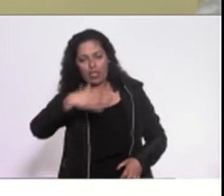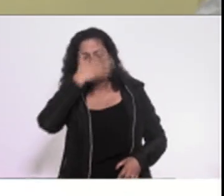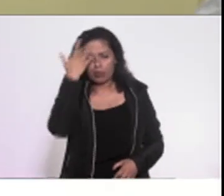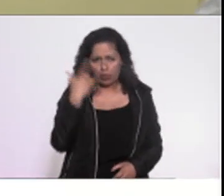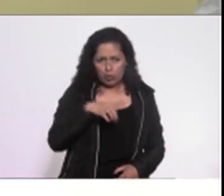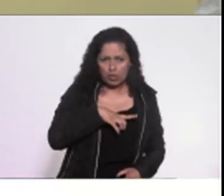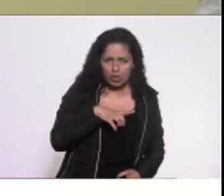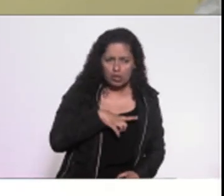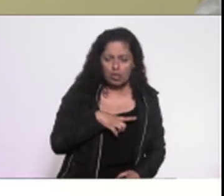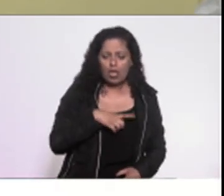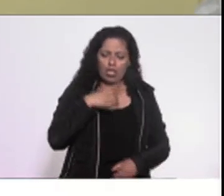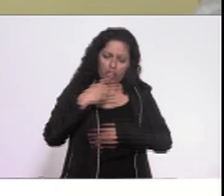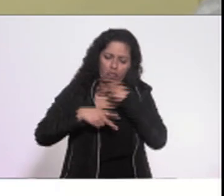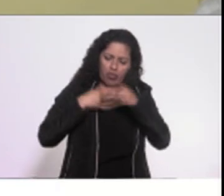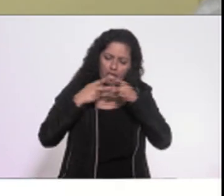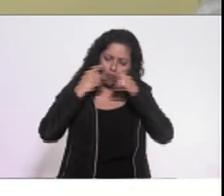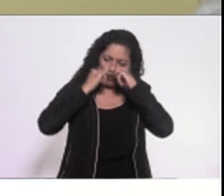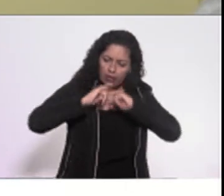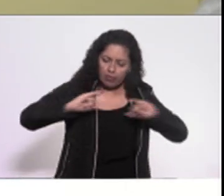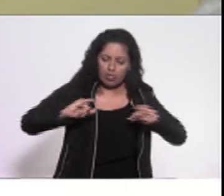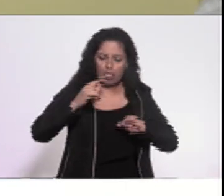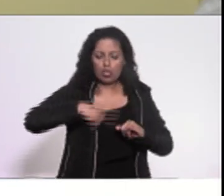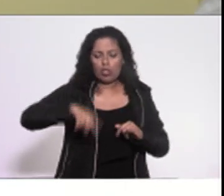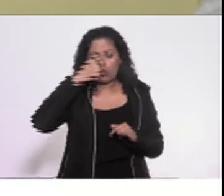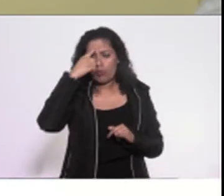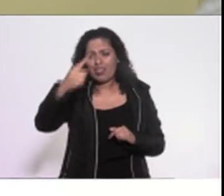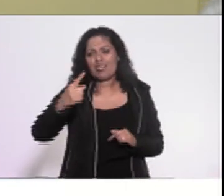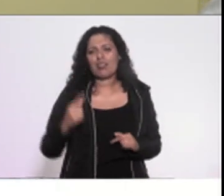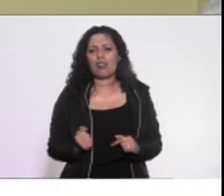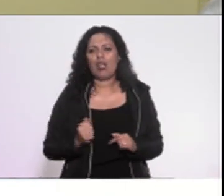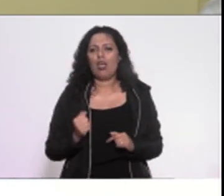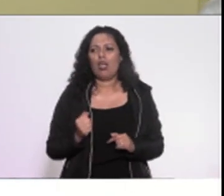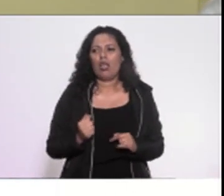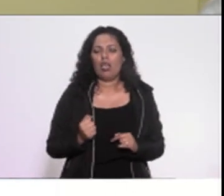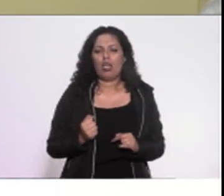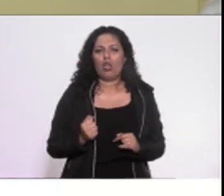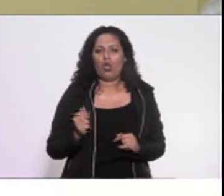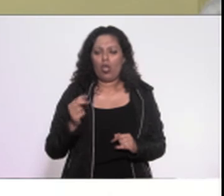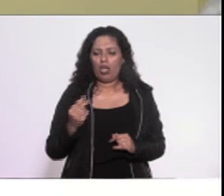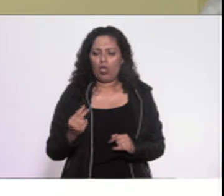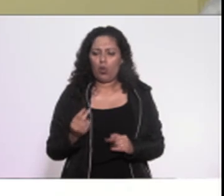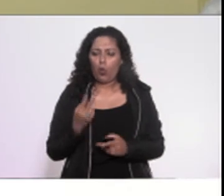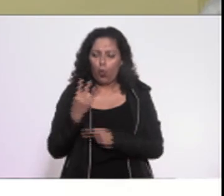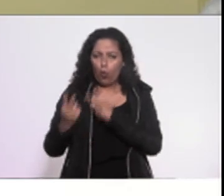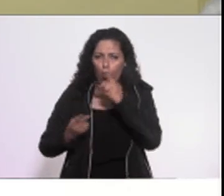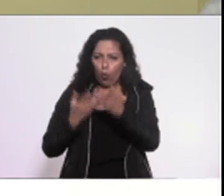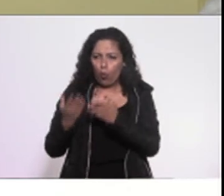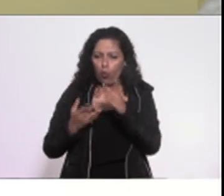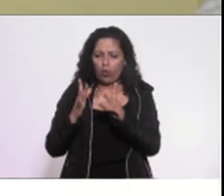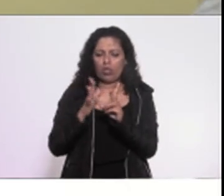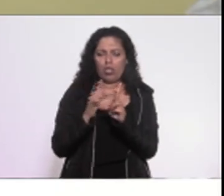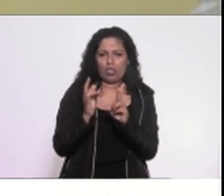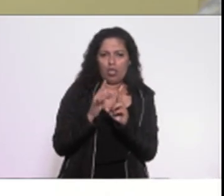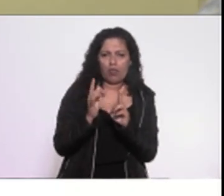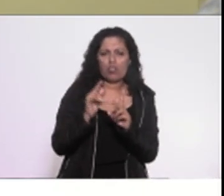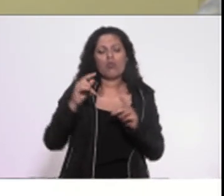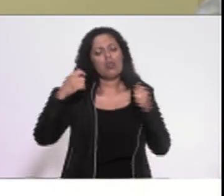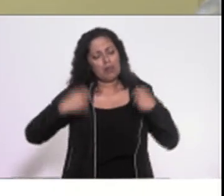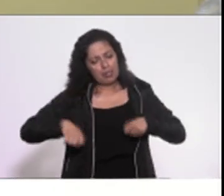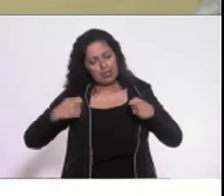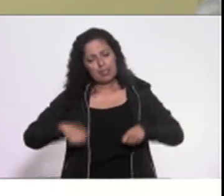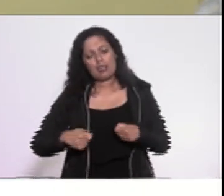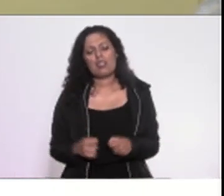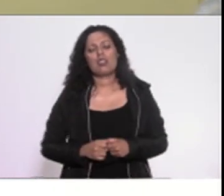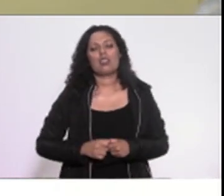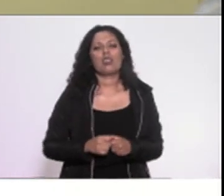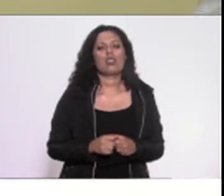de falar, a gente pensar esses mecanismos de preservação da vítima para que ela tenha os meios de